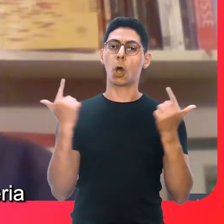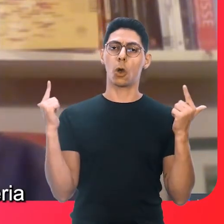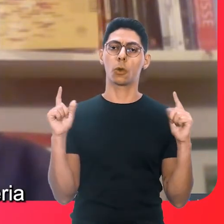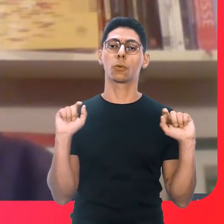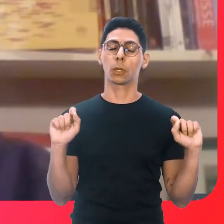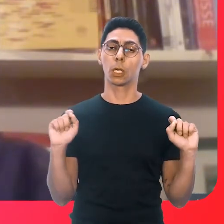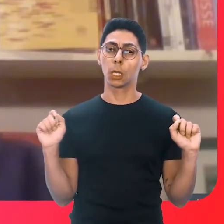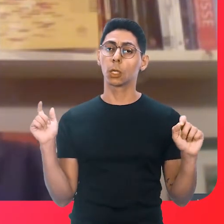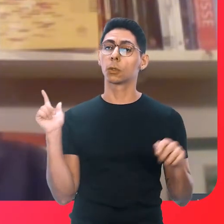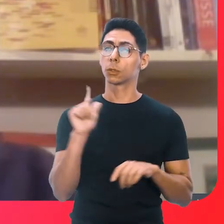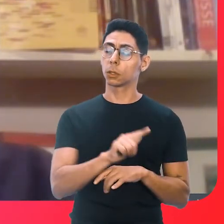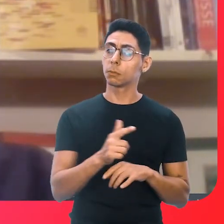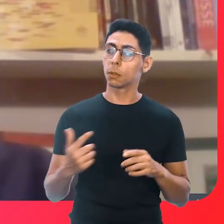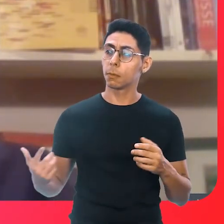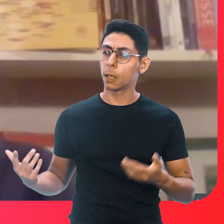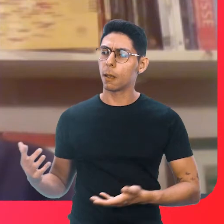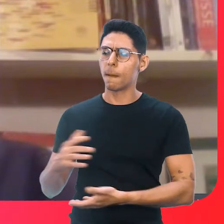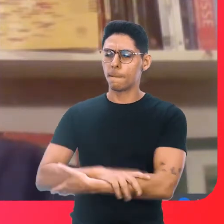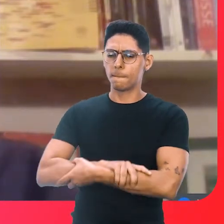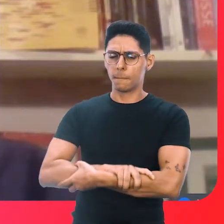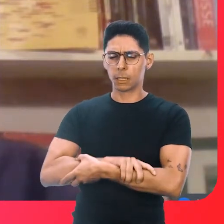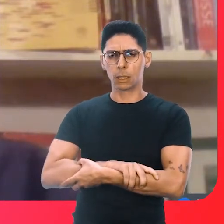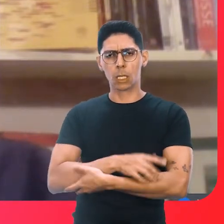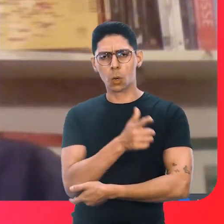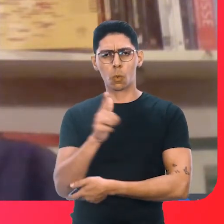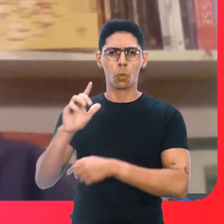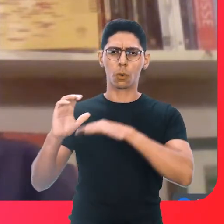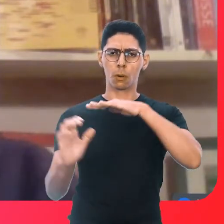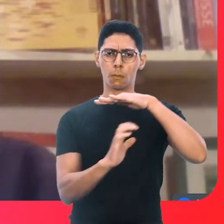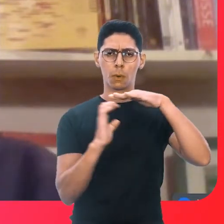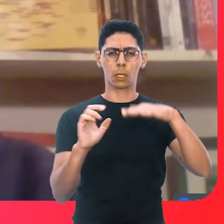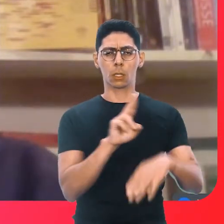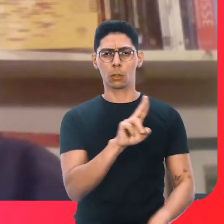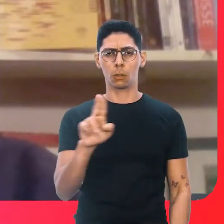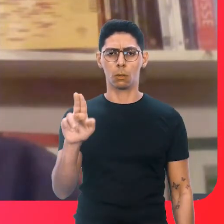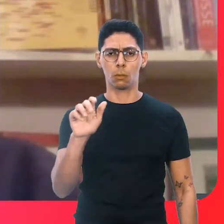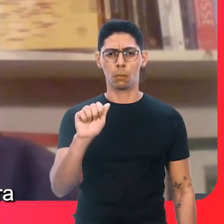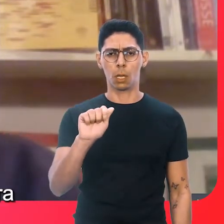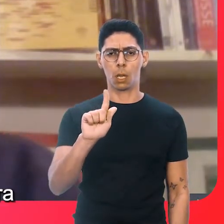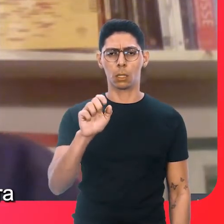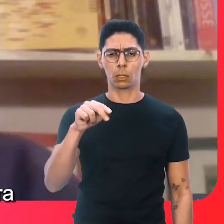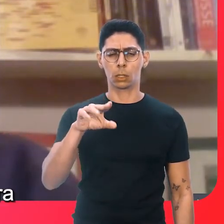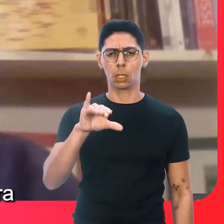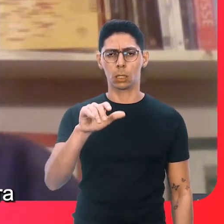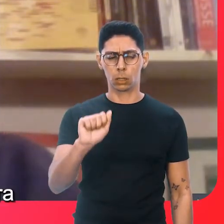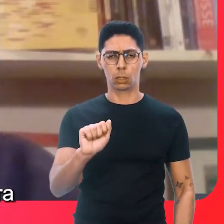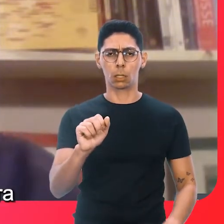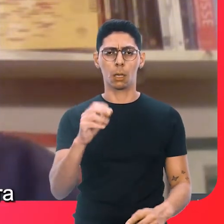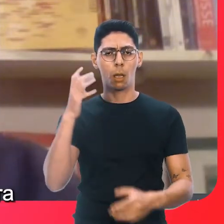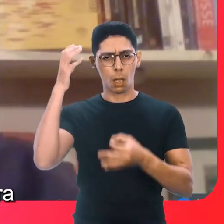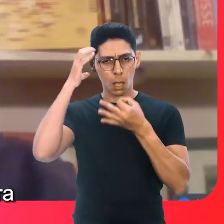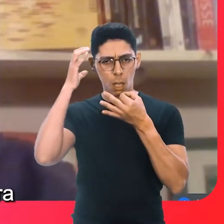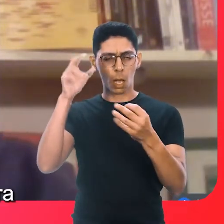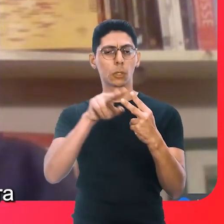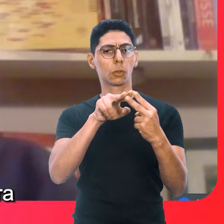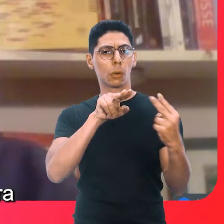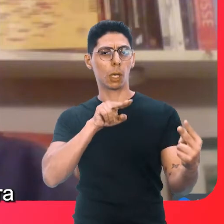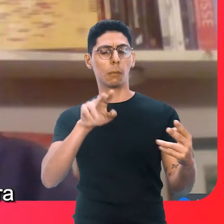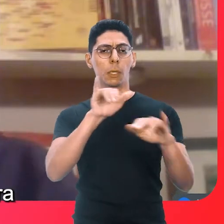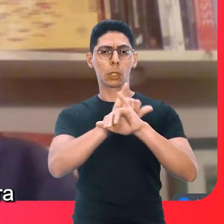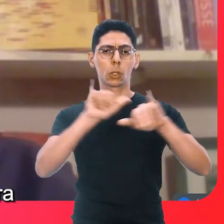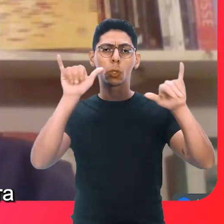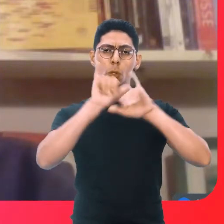uma parceria com uma empresa chamada Agência Rádio Web de Notícias. É uma empresa comercial que